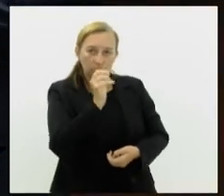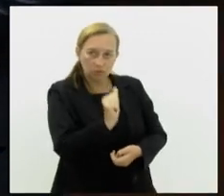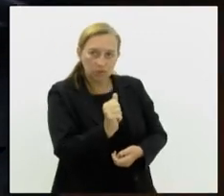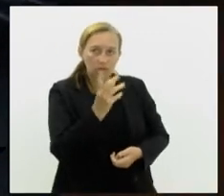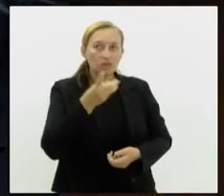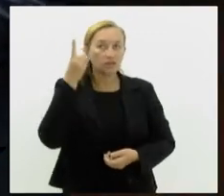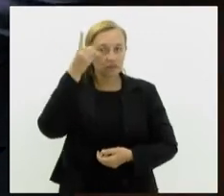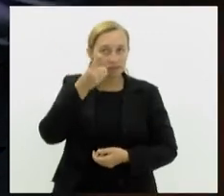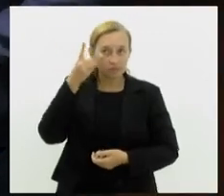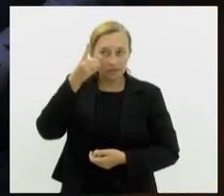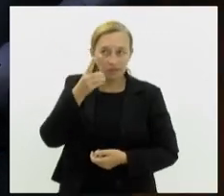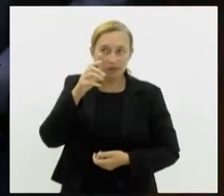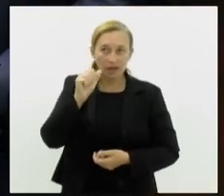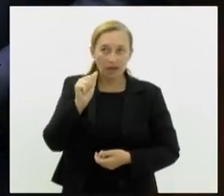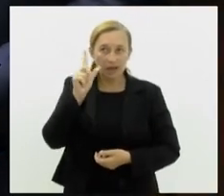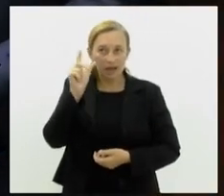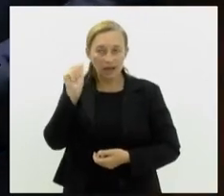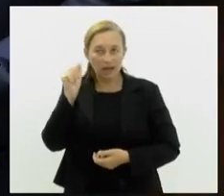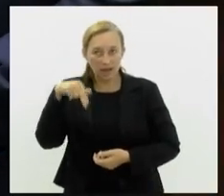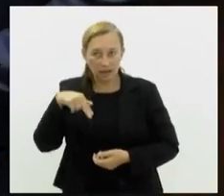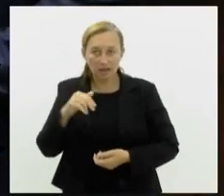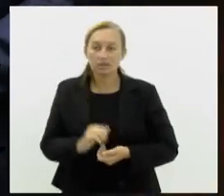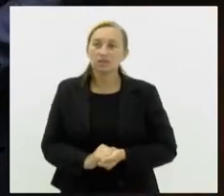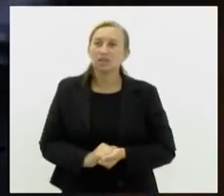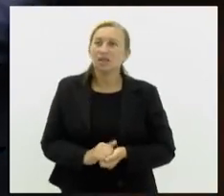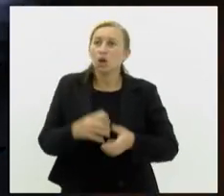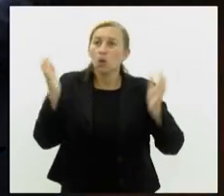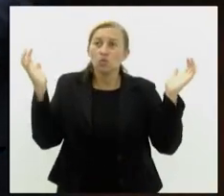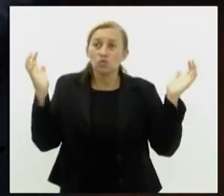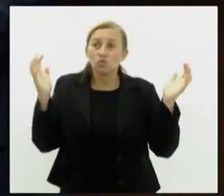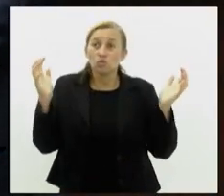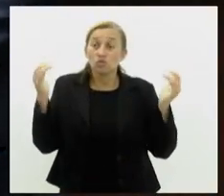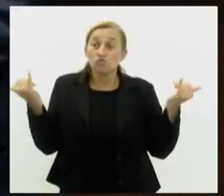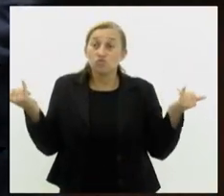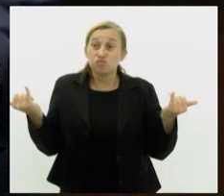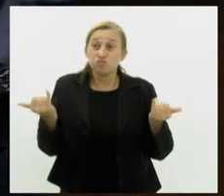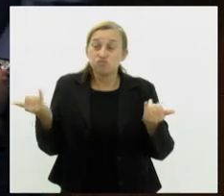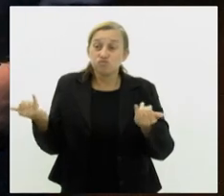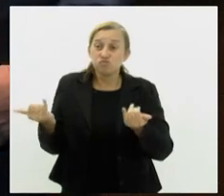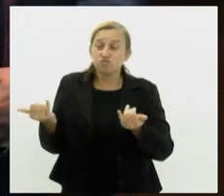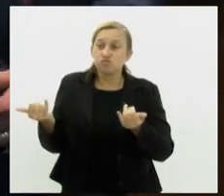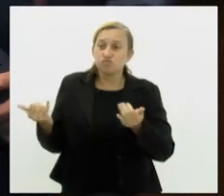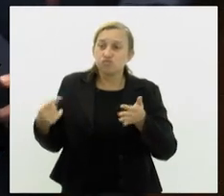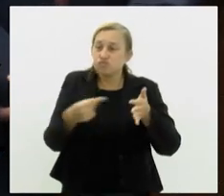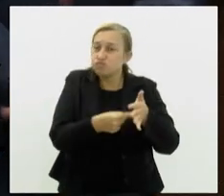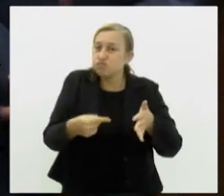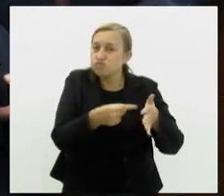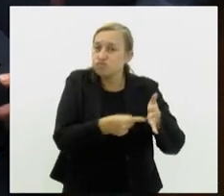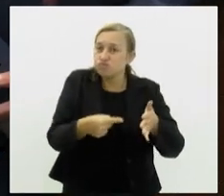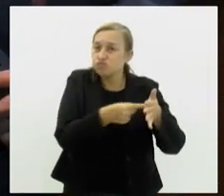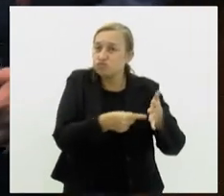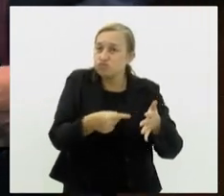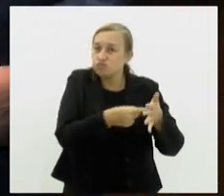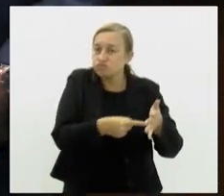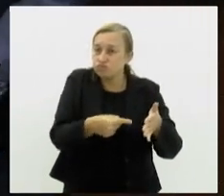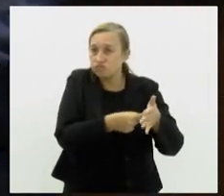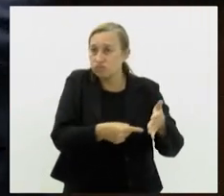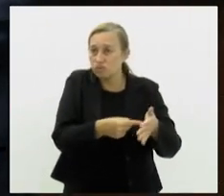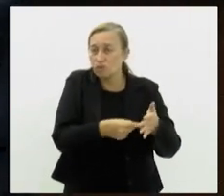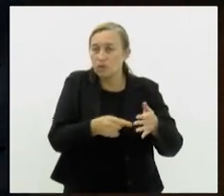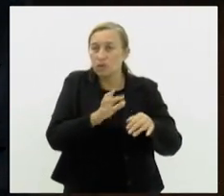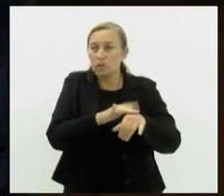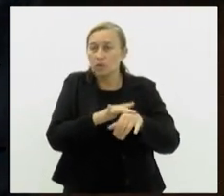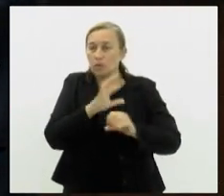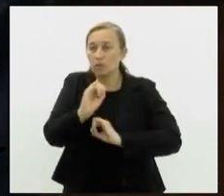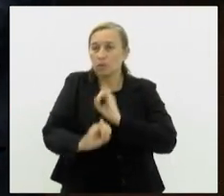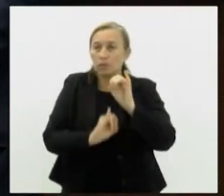o deputado Alan Lopes, e começou a chover denúncias no nosso canal, que nós temos na internet,